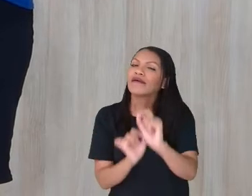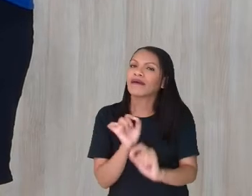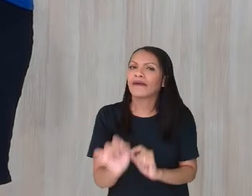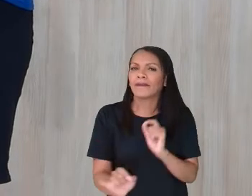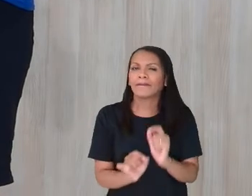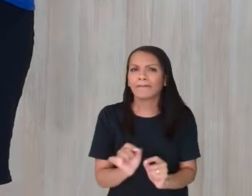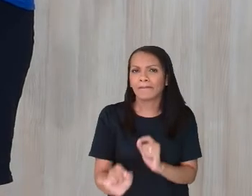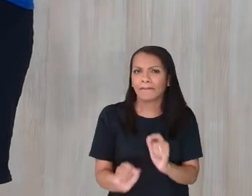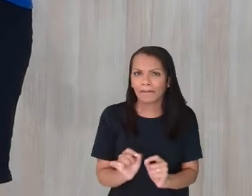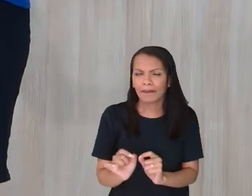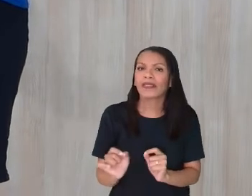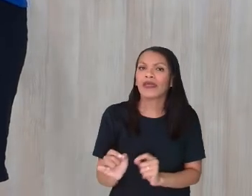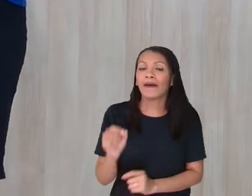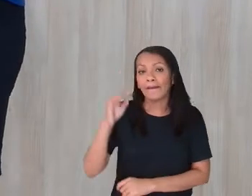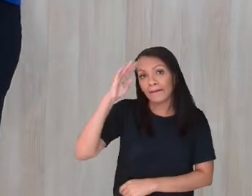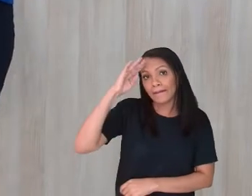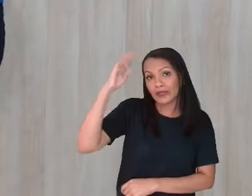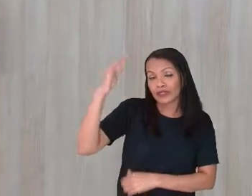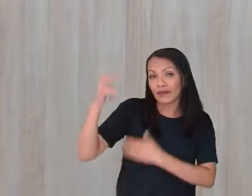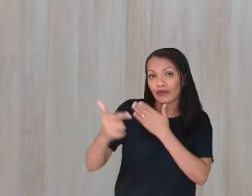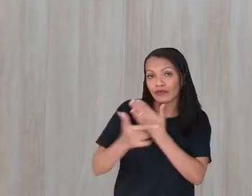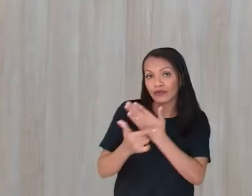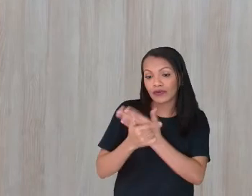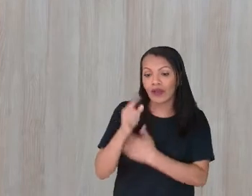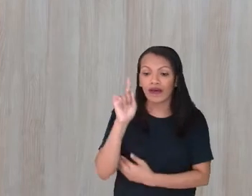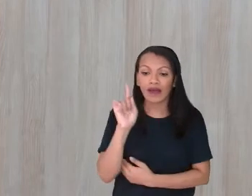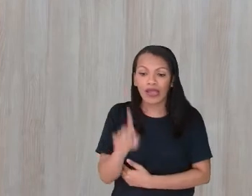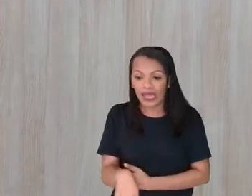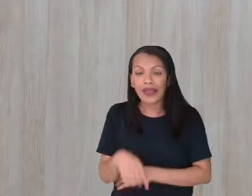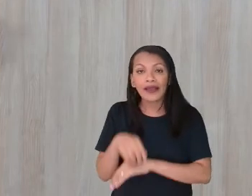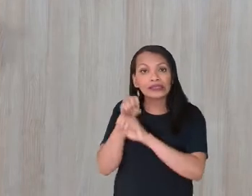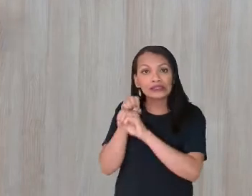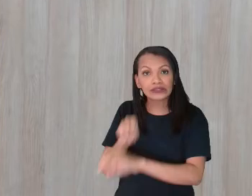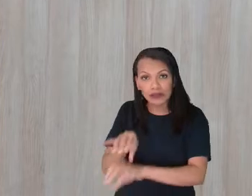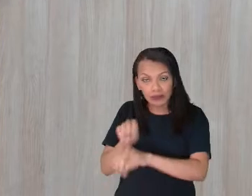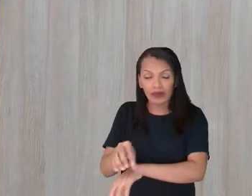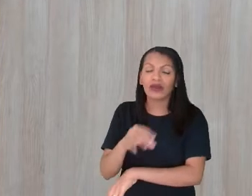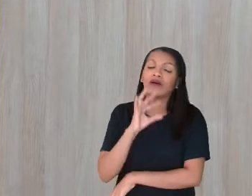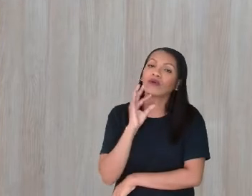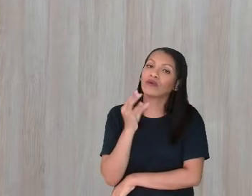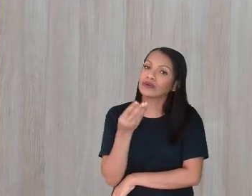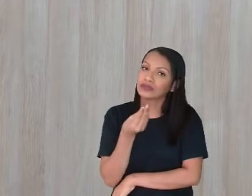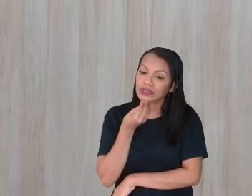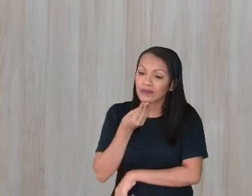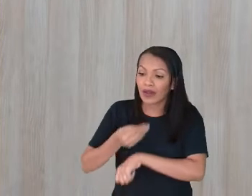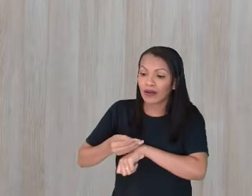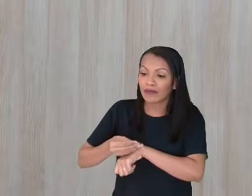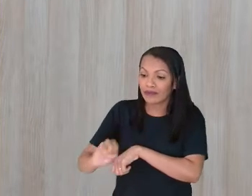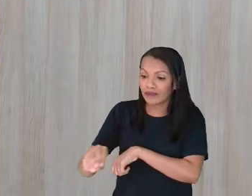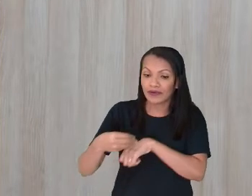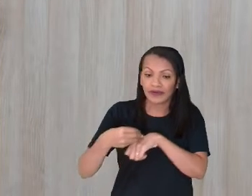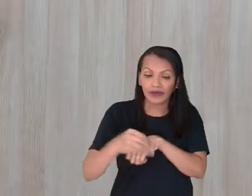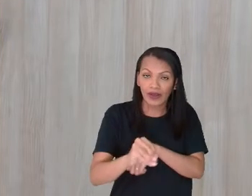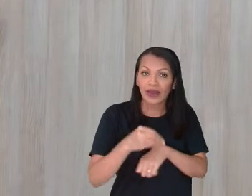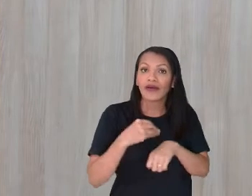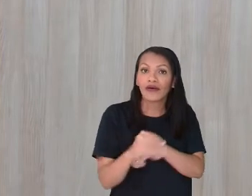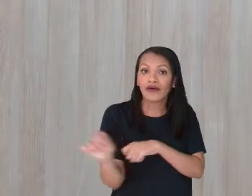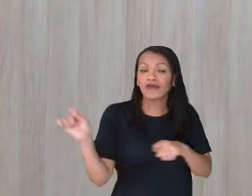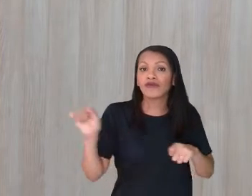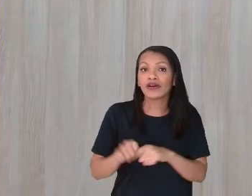cuja uma das principais funções é justamente a de passar conhecimento, é a de fazer